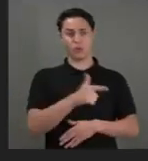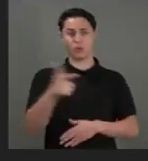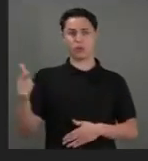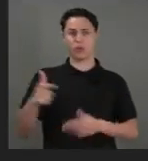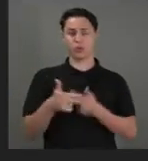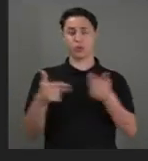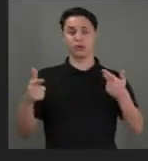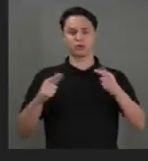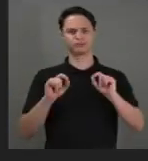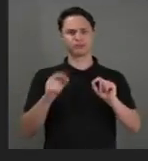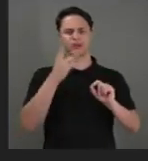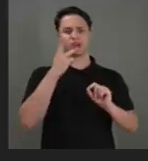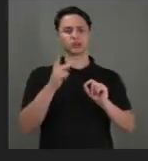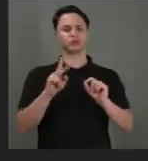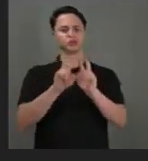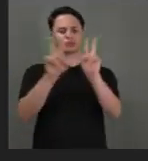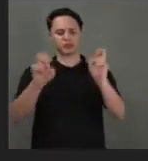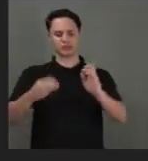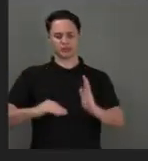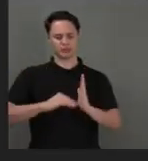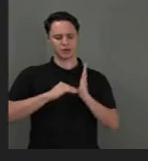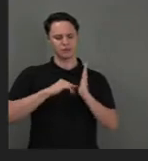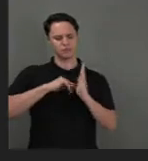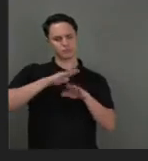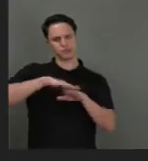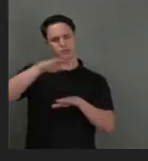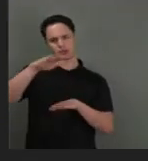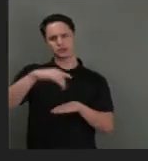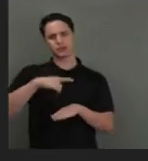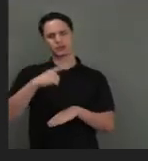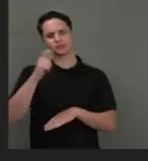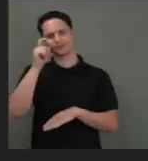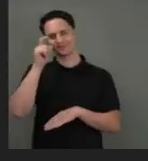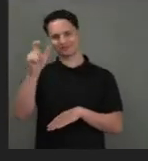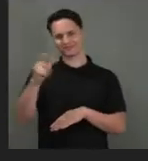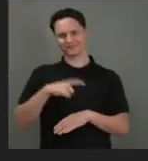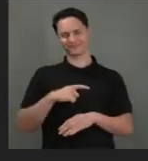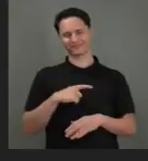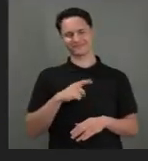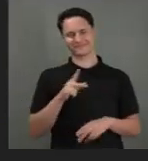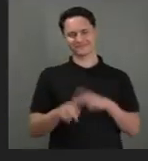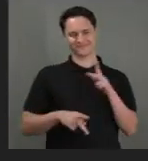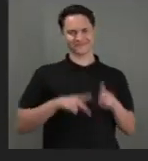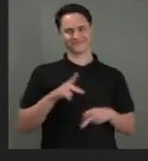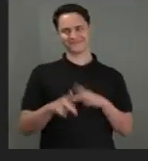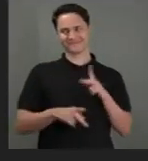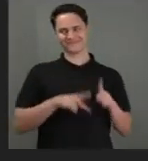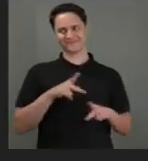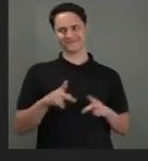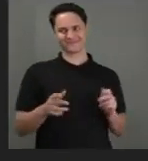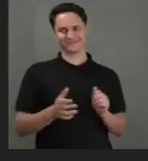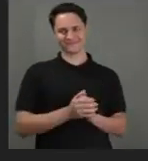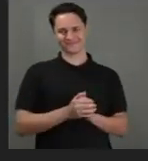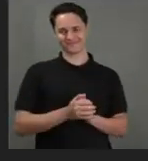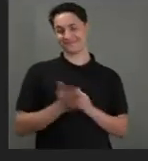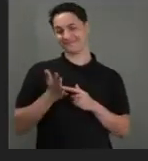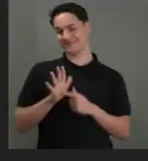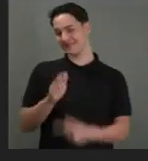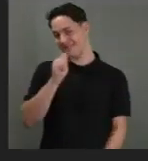que o Senado se aproxime da população, mostrando que existe